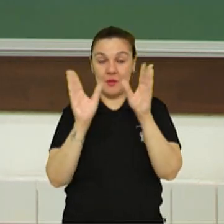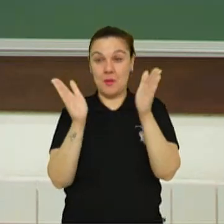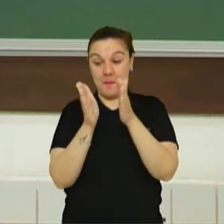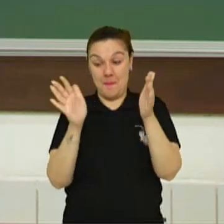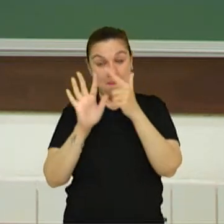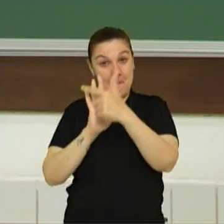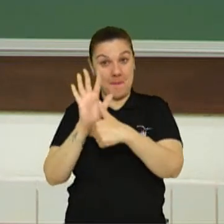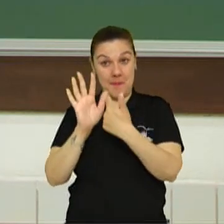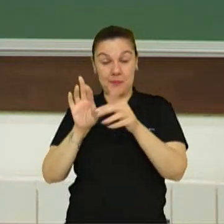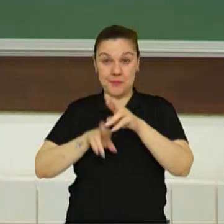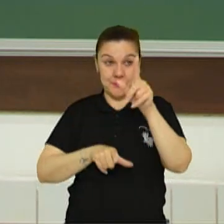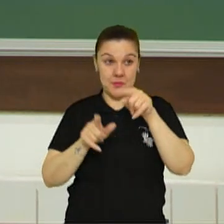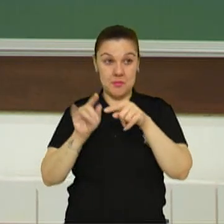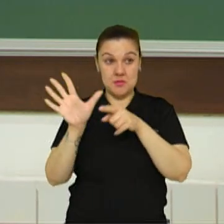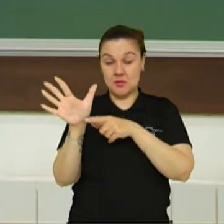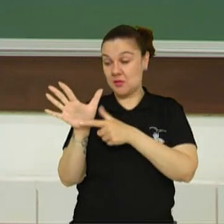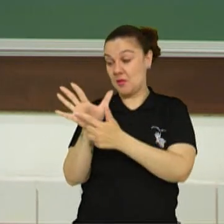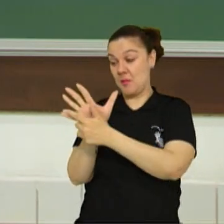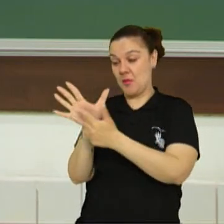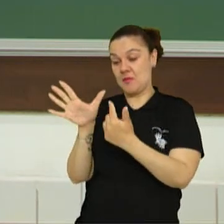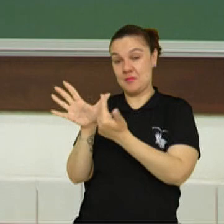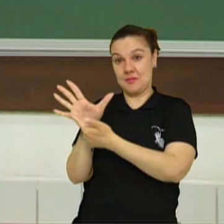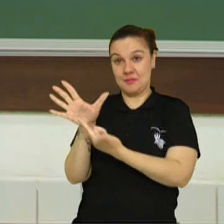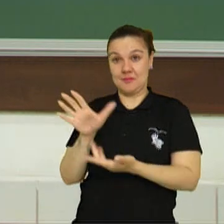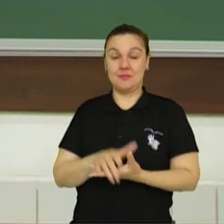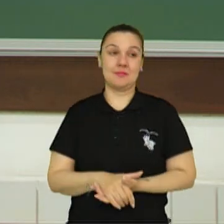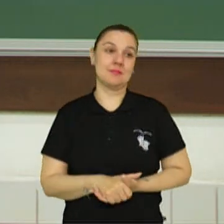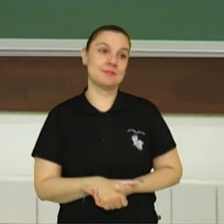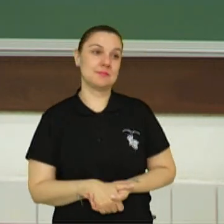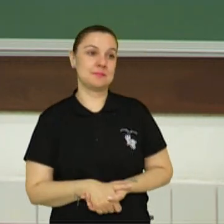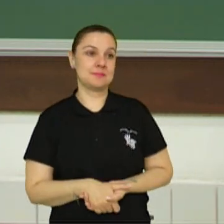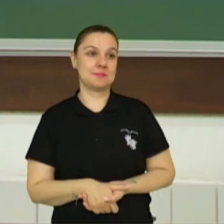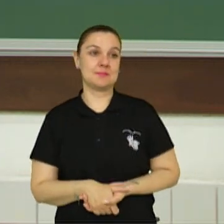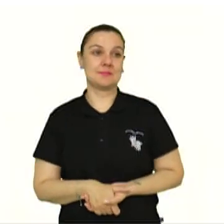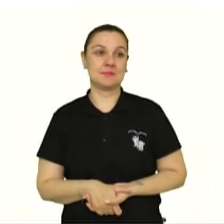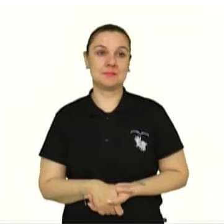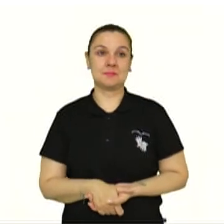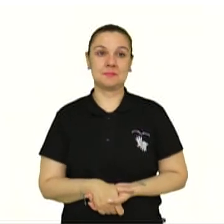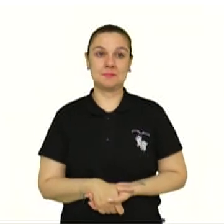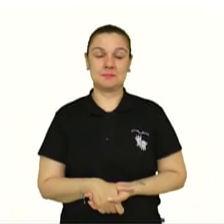diferente. Mas é mais ou menos isso aqui, tá?